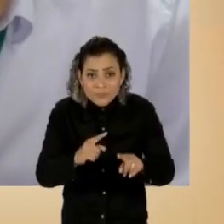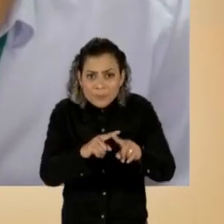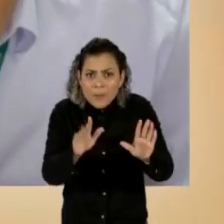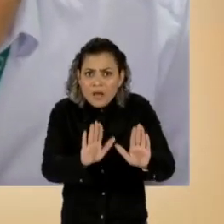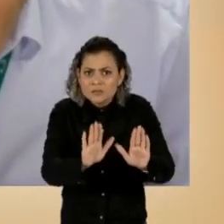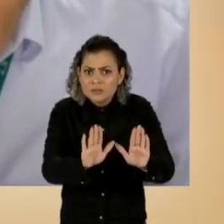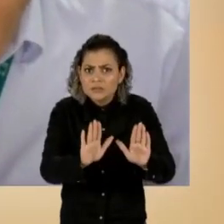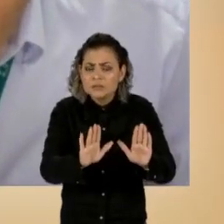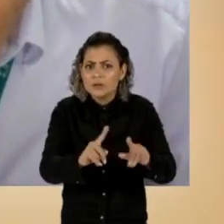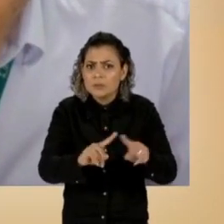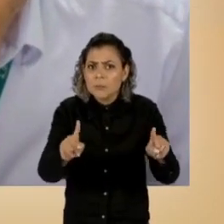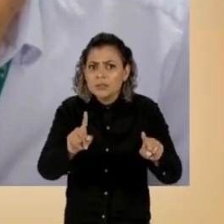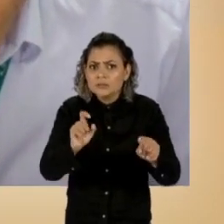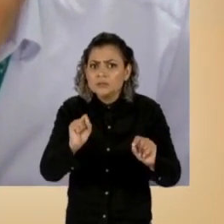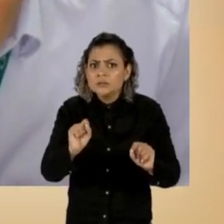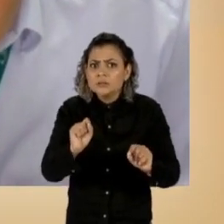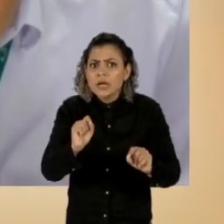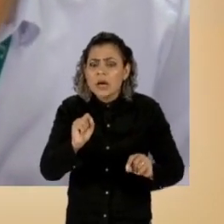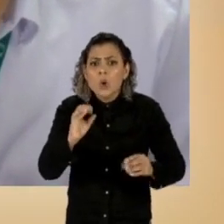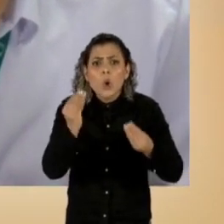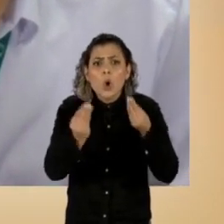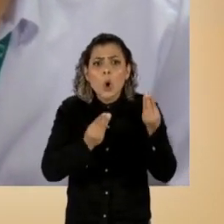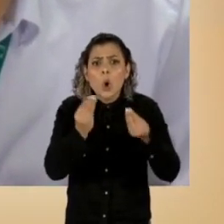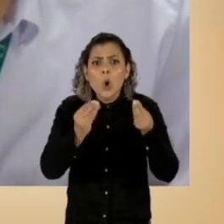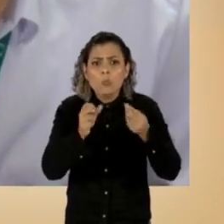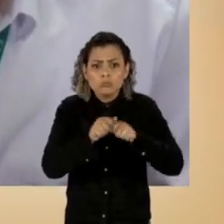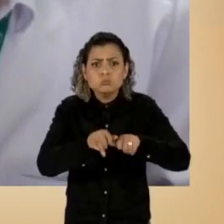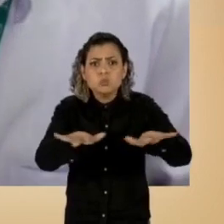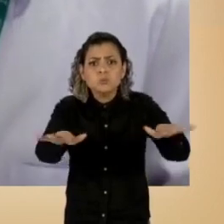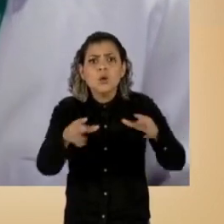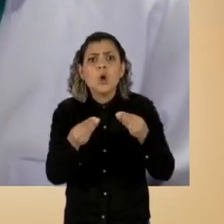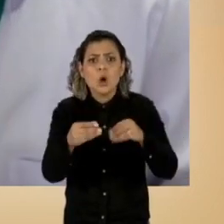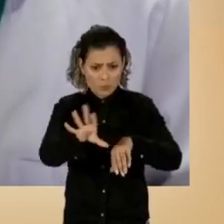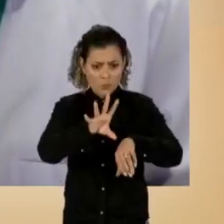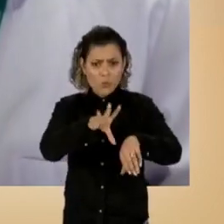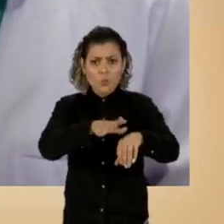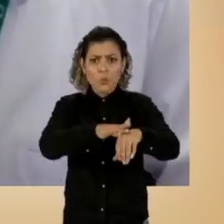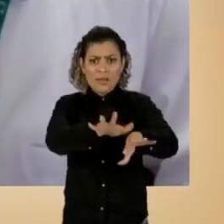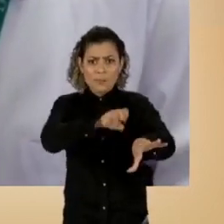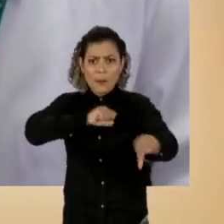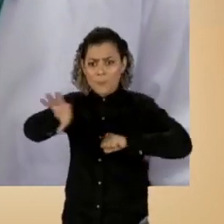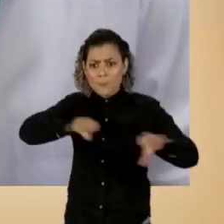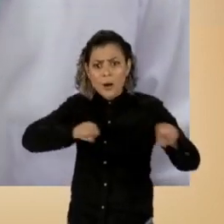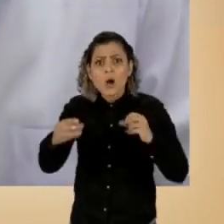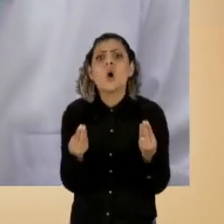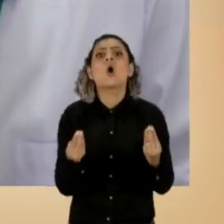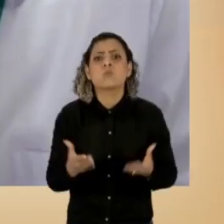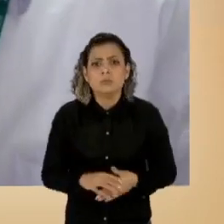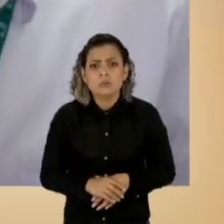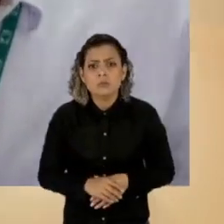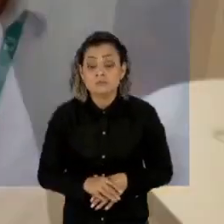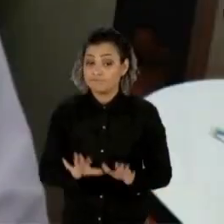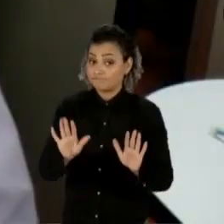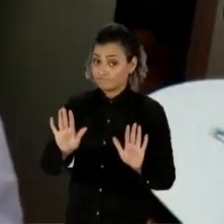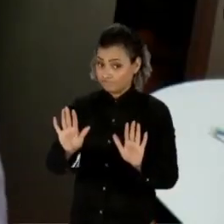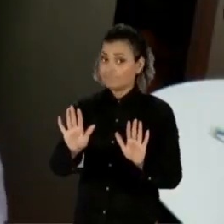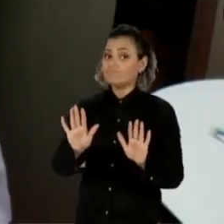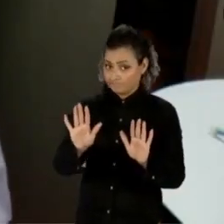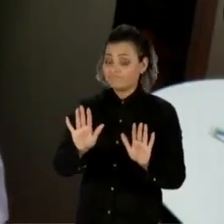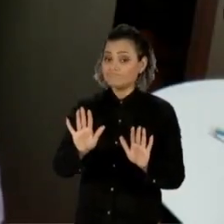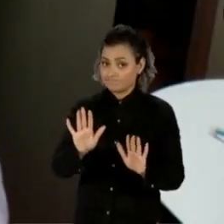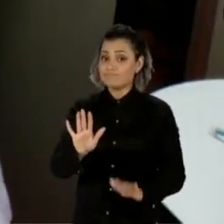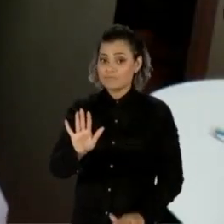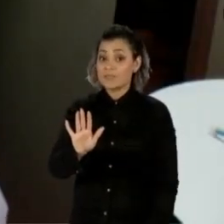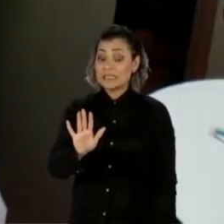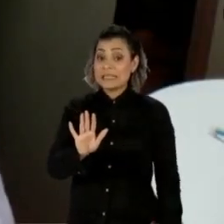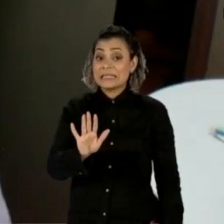é um indicativo também de como se da proliferação e contágio da doença então o que é o que acontecia